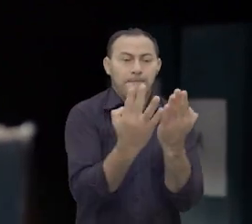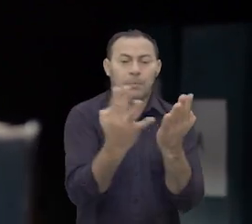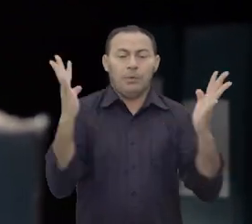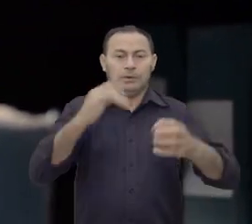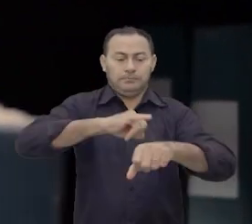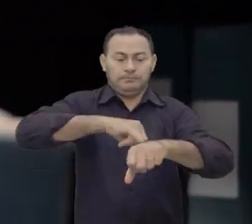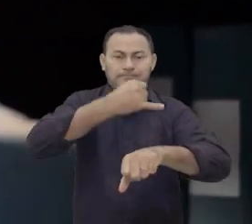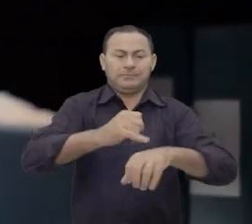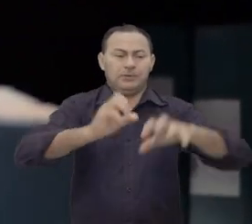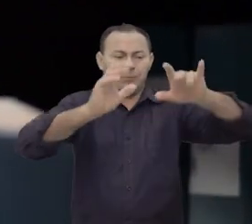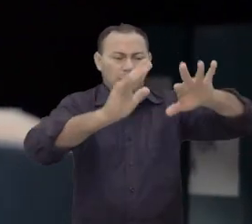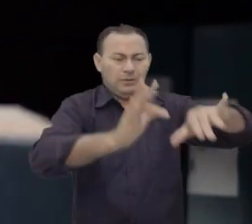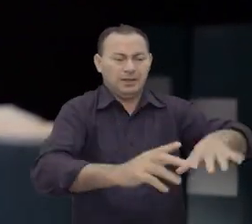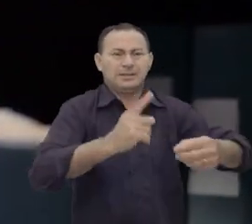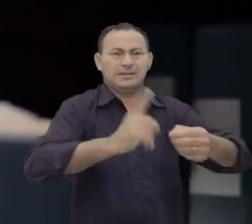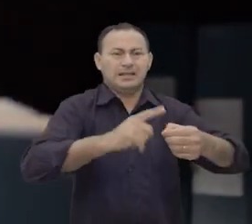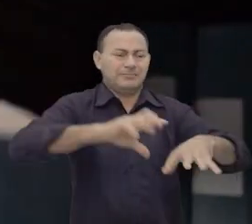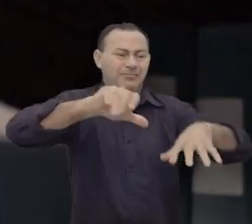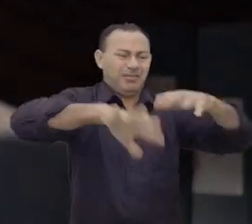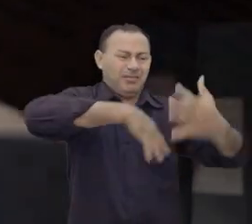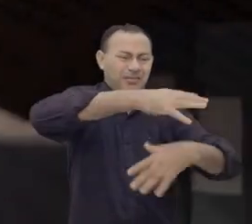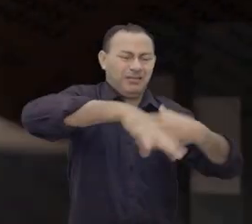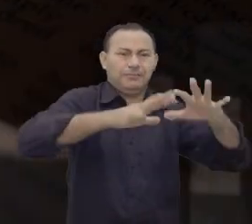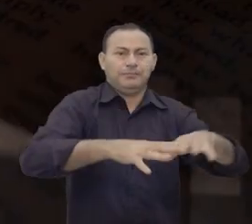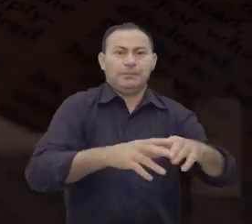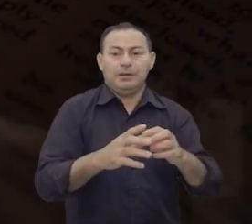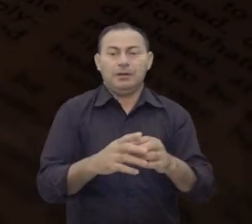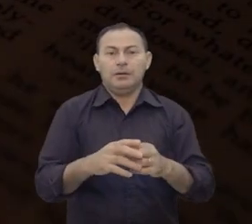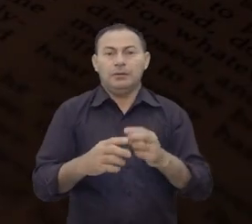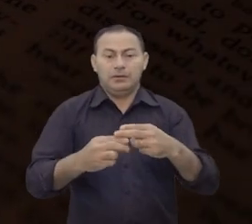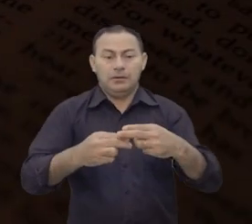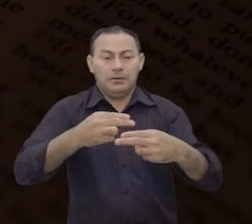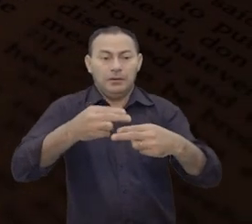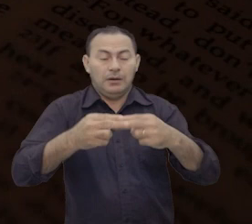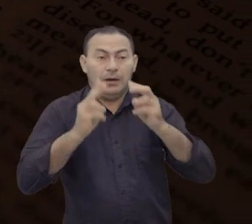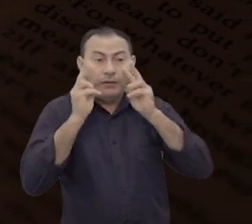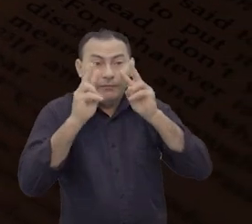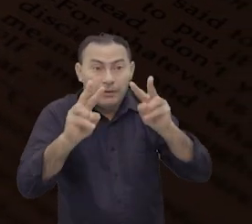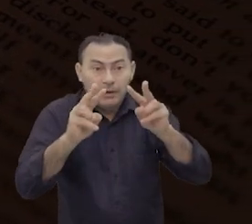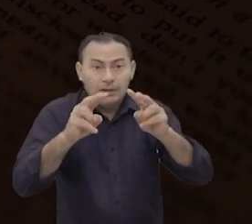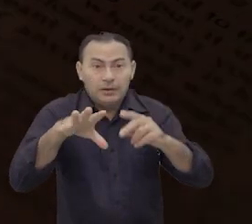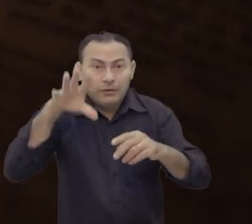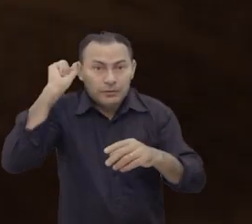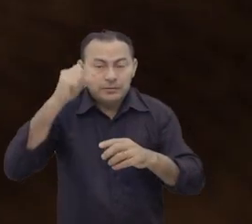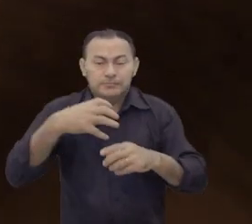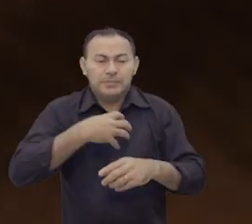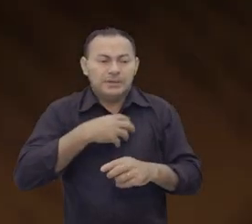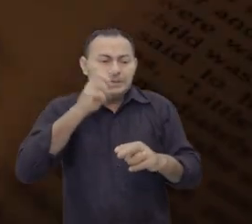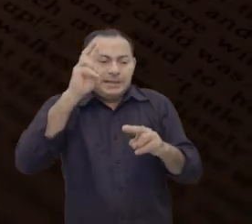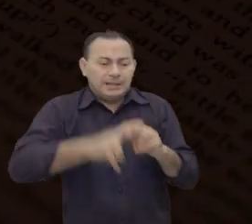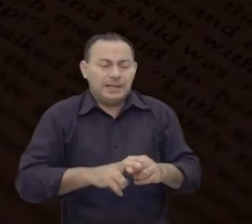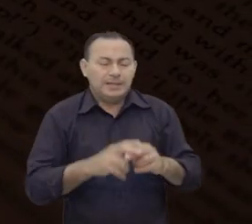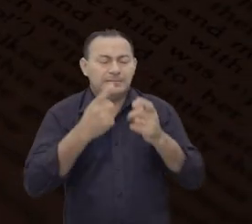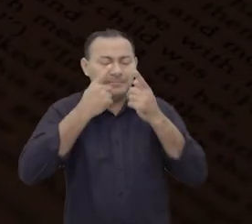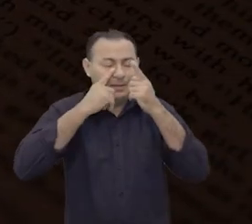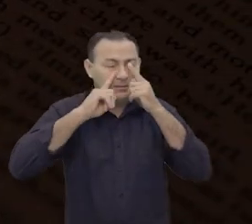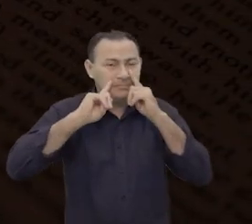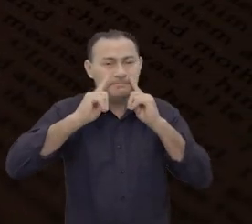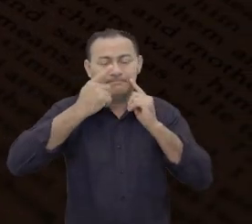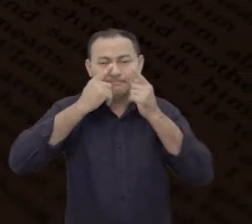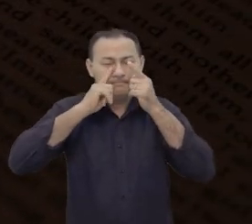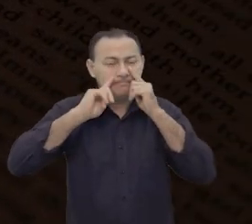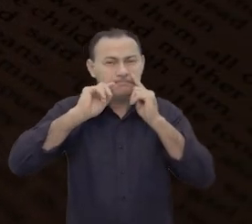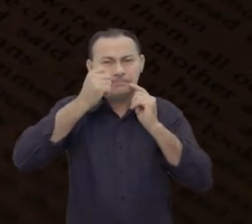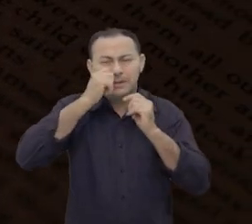estavam derrubados e que a cidade era um monte de entulho. Quando ouvi essas coisas, ele diz, sentei-me e